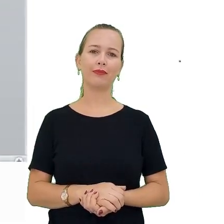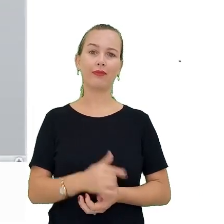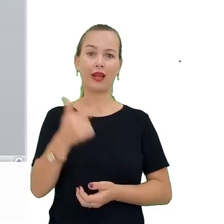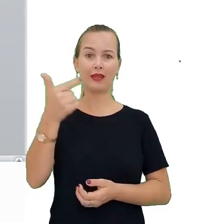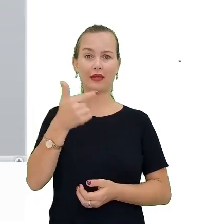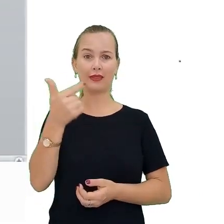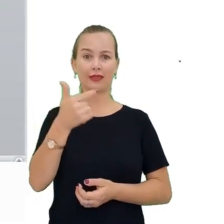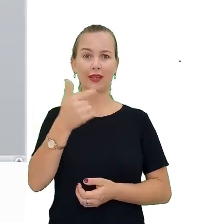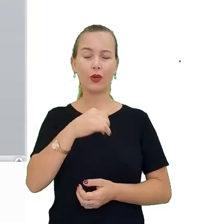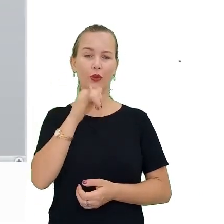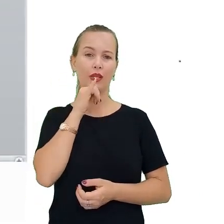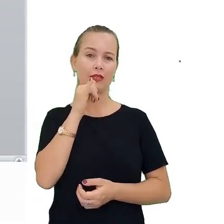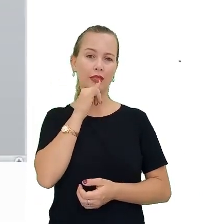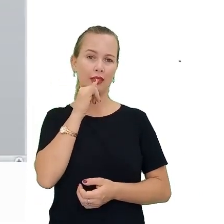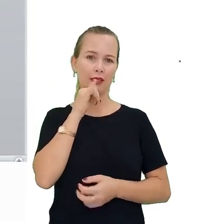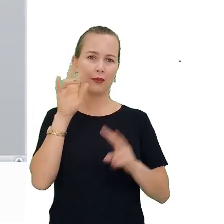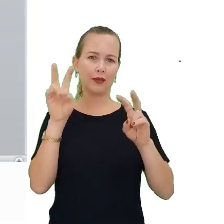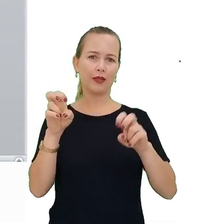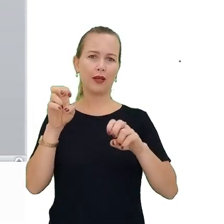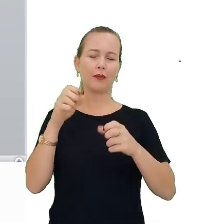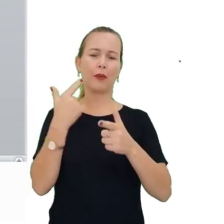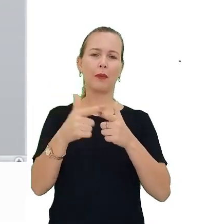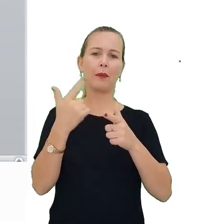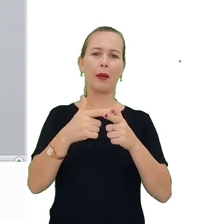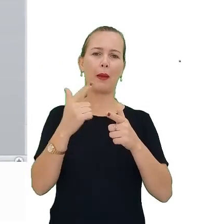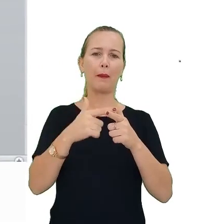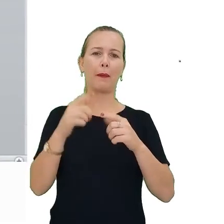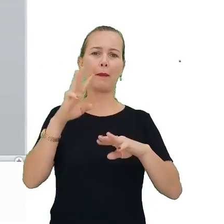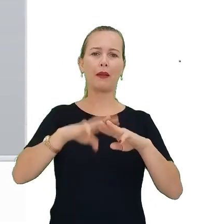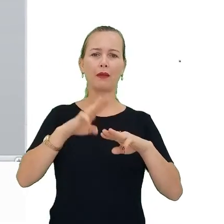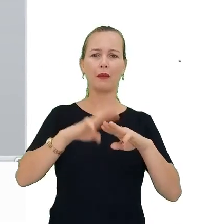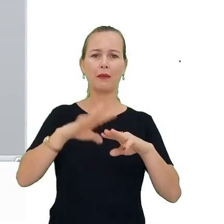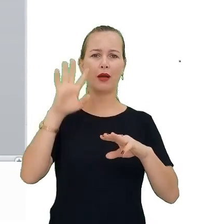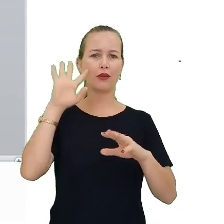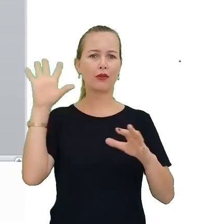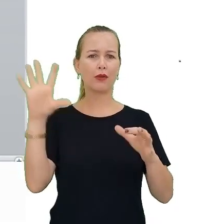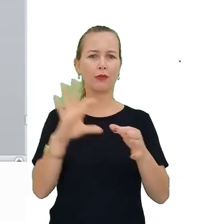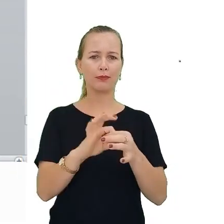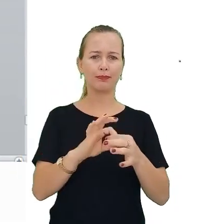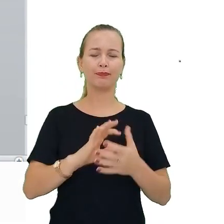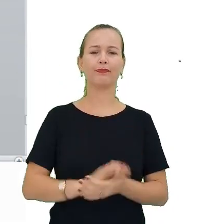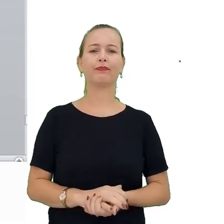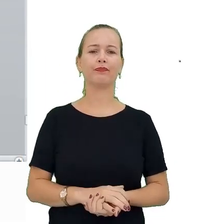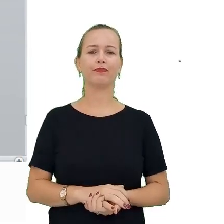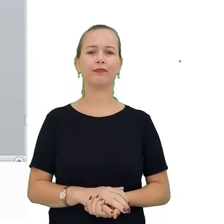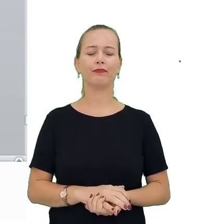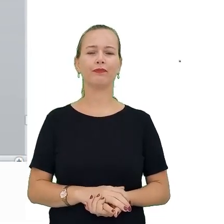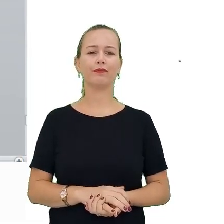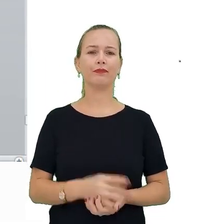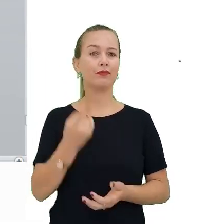No segundo exemplo sobre problemas matemáticos lógicos, temos a seguinte situação.